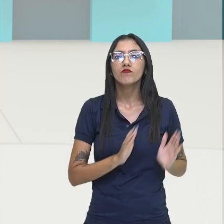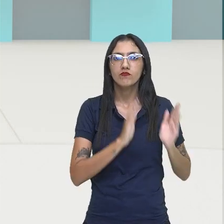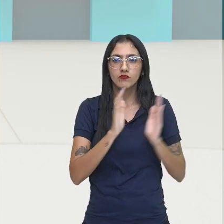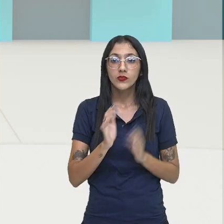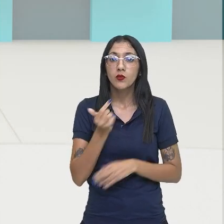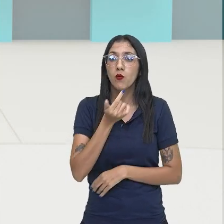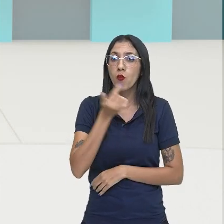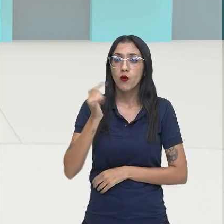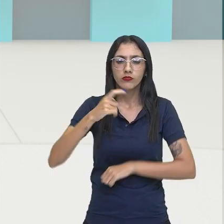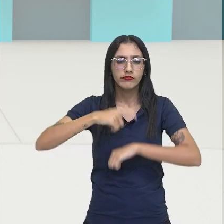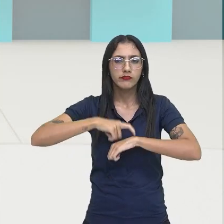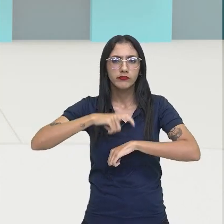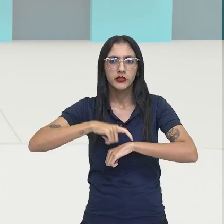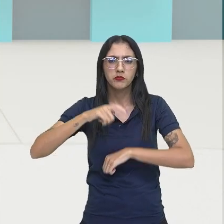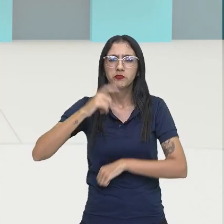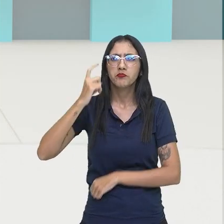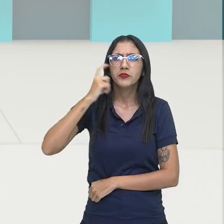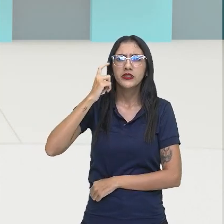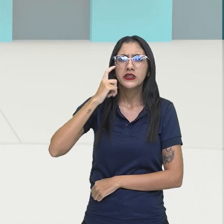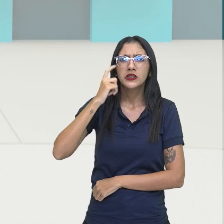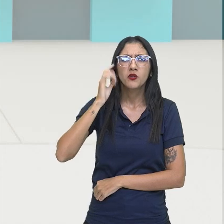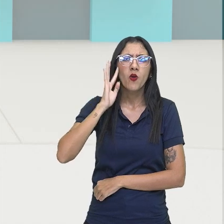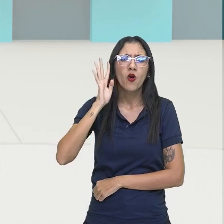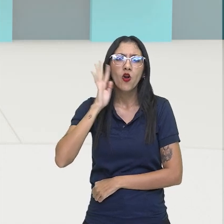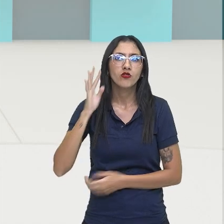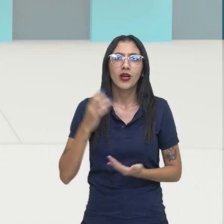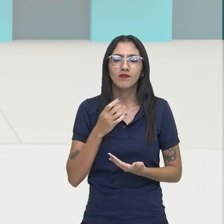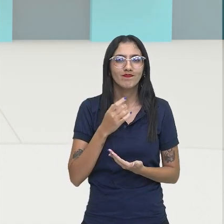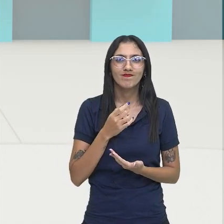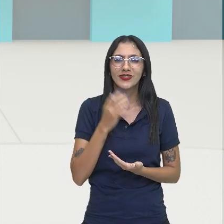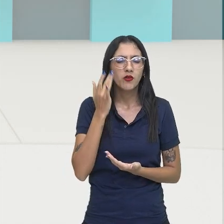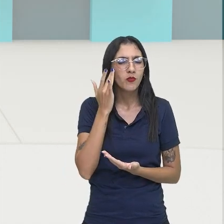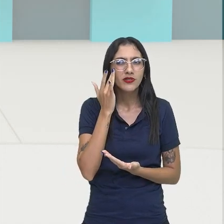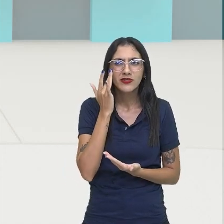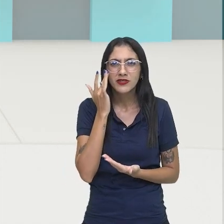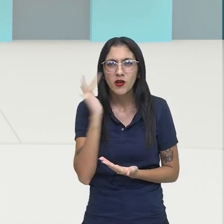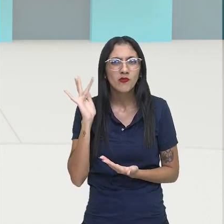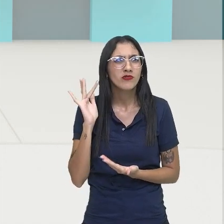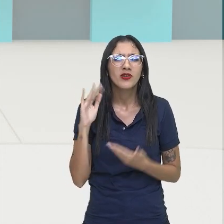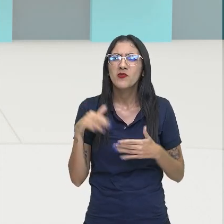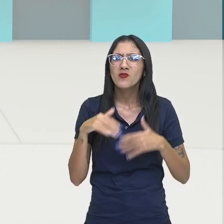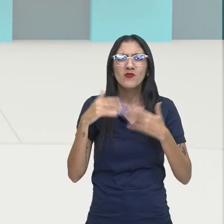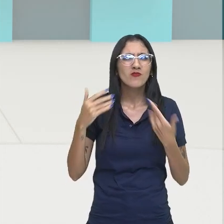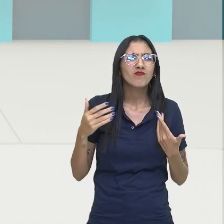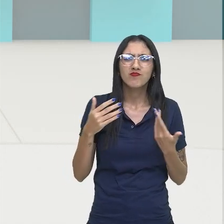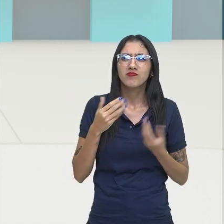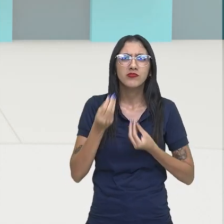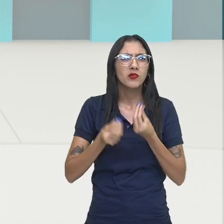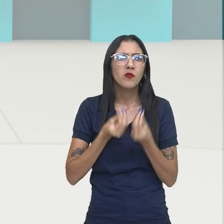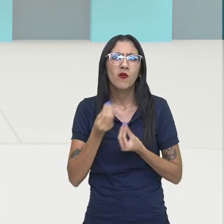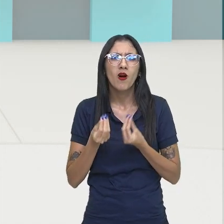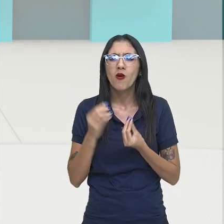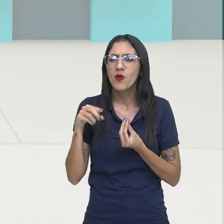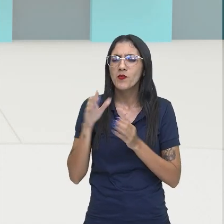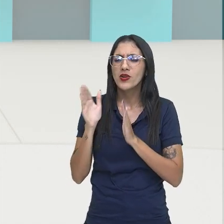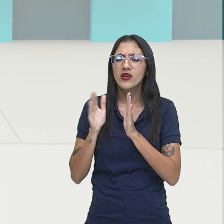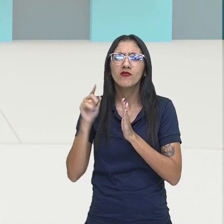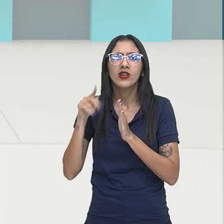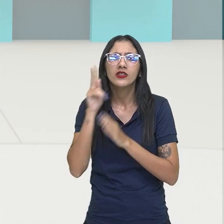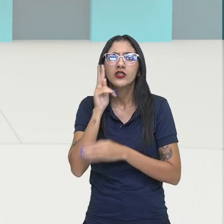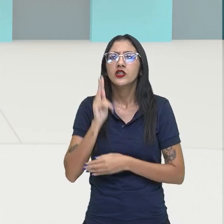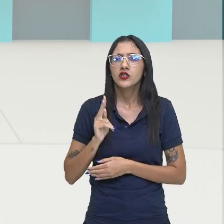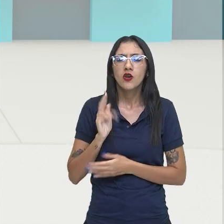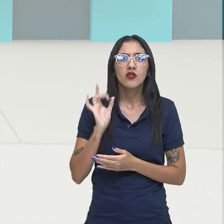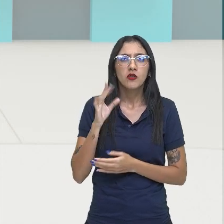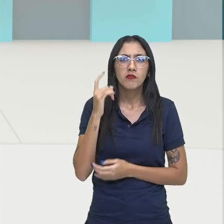tempo psicológico, é um tempo indefinido. Eu não sei ao certo em que momento essa história aconteceu. Ele